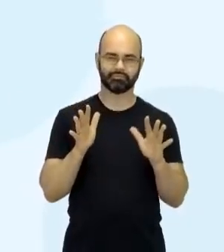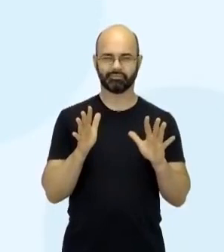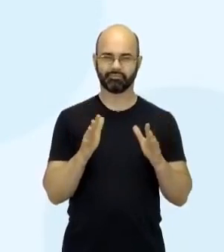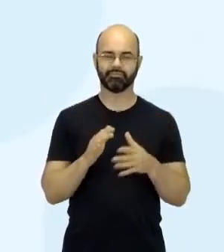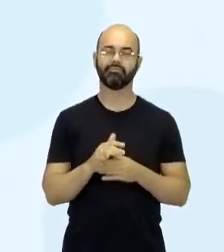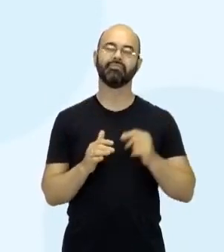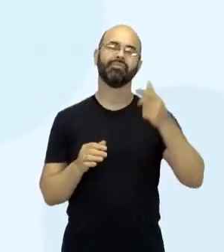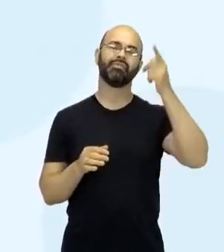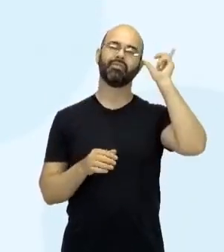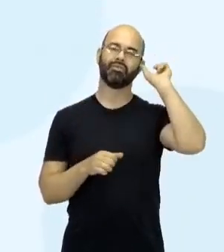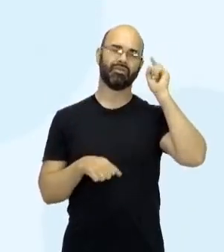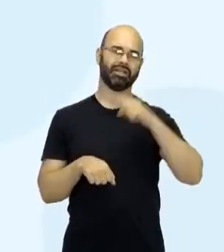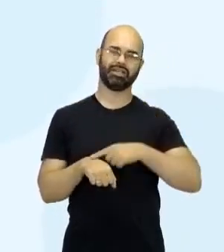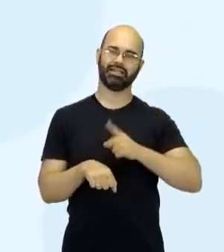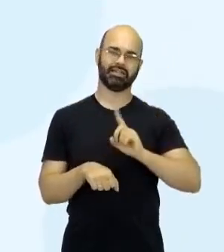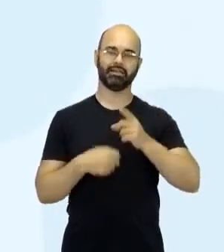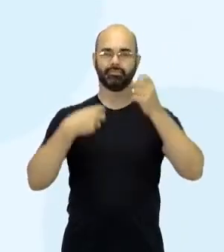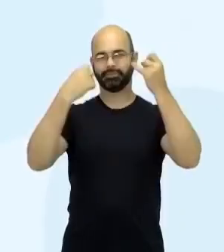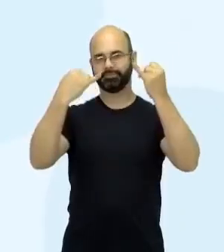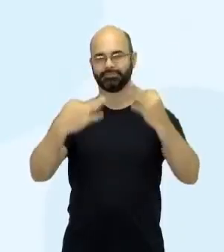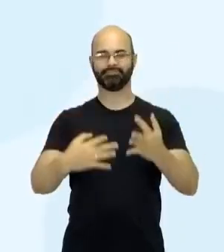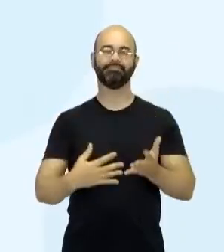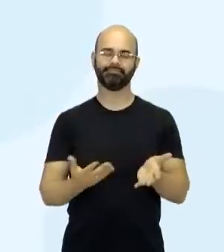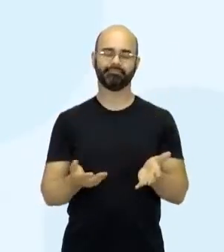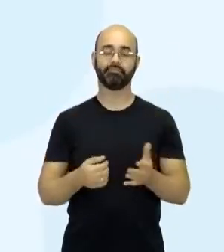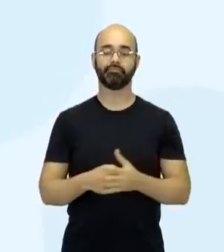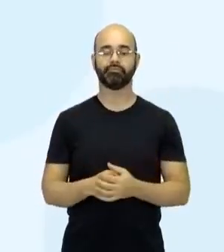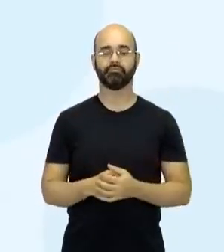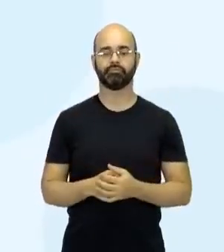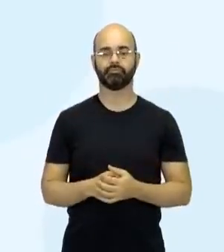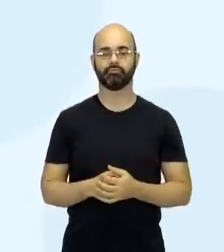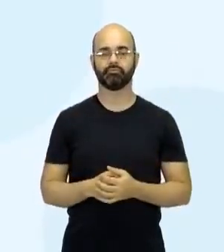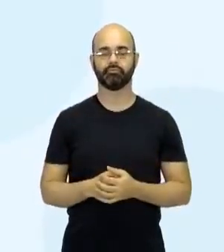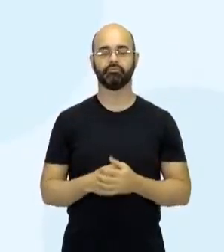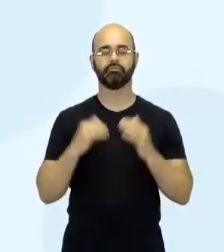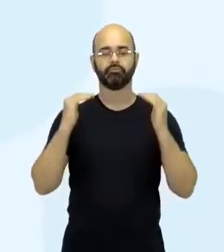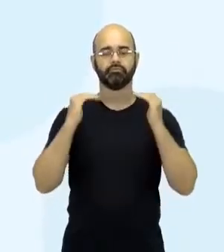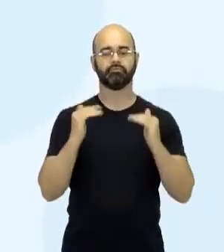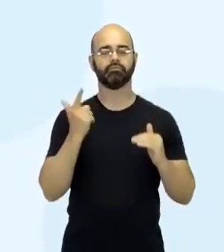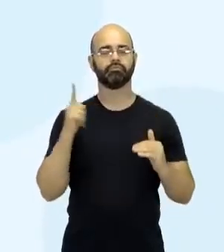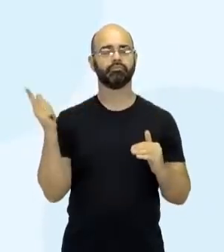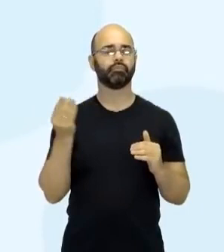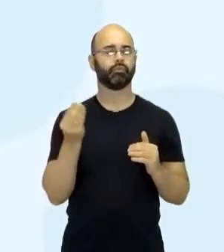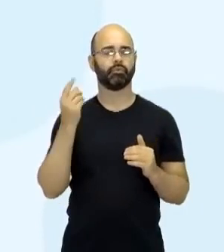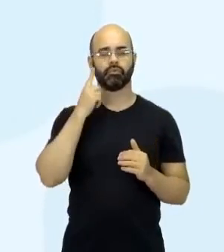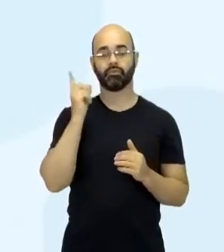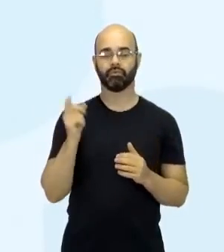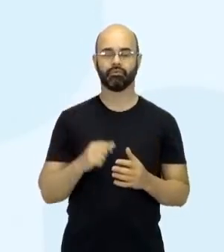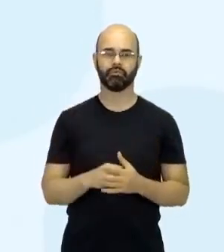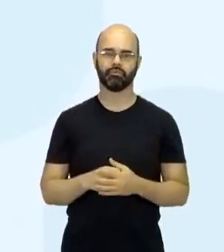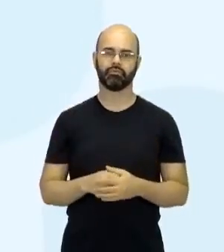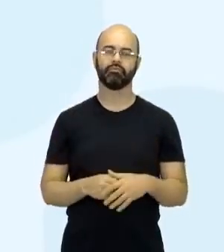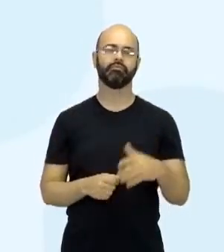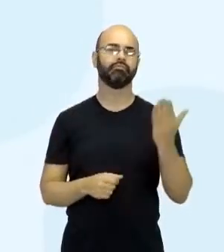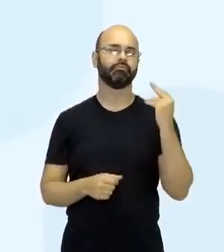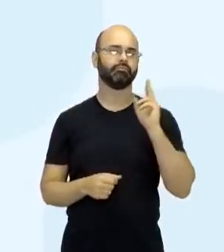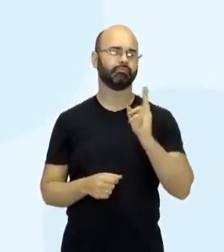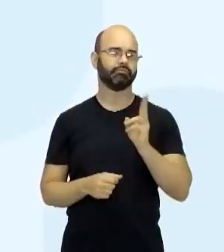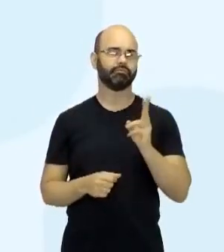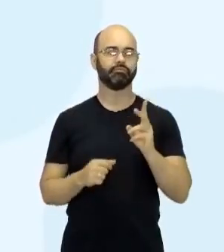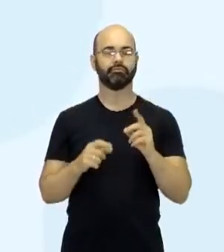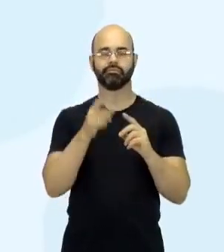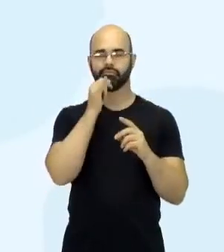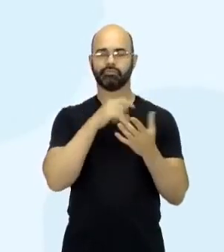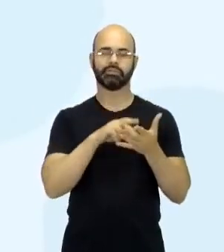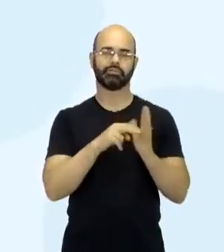infelizmente, não deu tempo de elencar para vocês. E na outra? Na outra, é como a mesma ideia, você vai aumentar uma